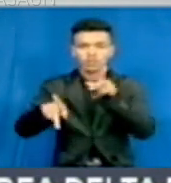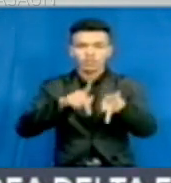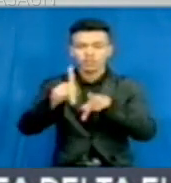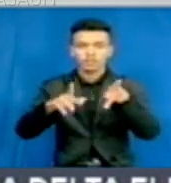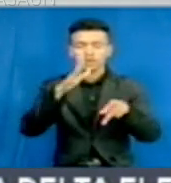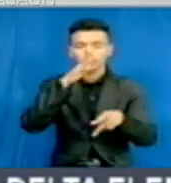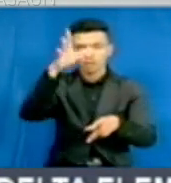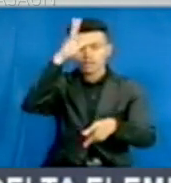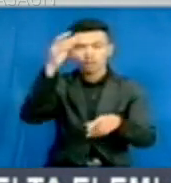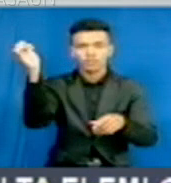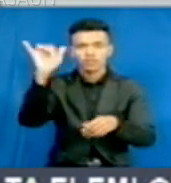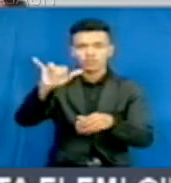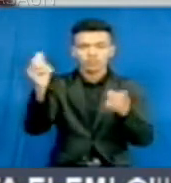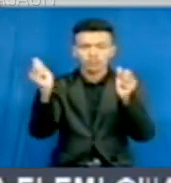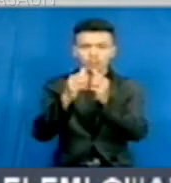manceira, dia que lutando.